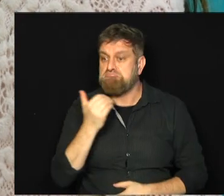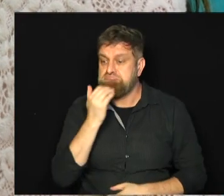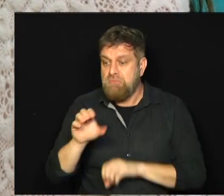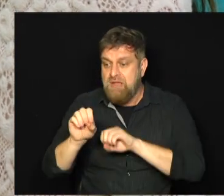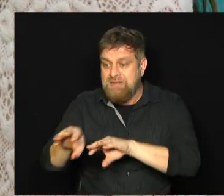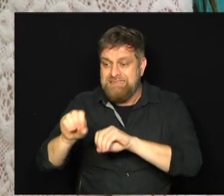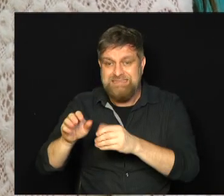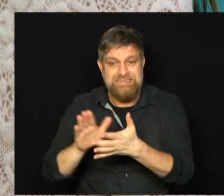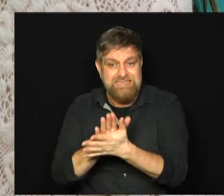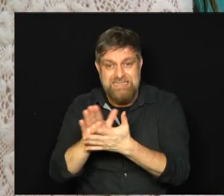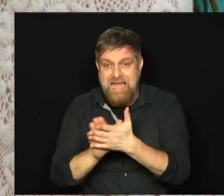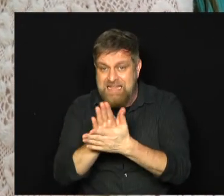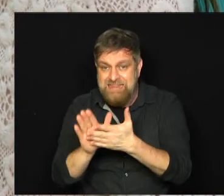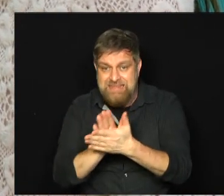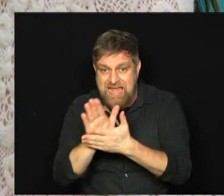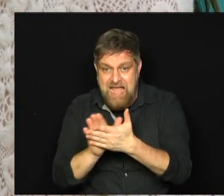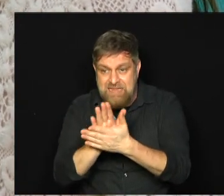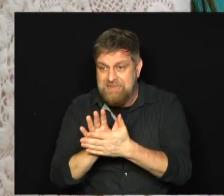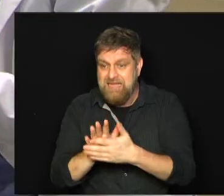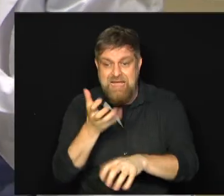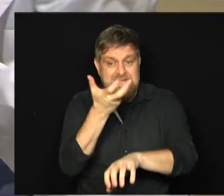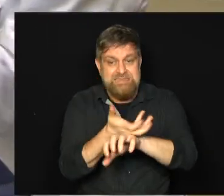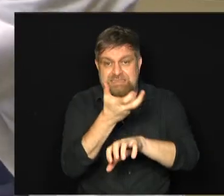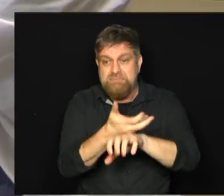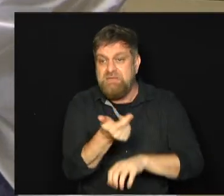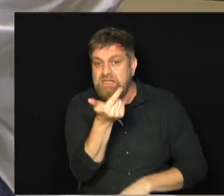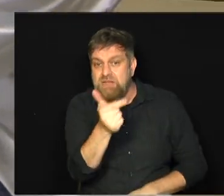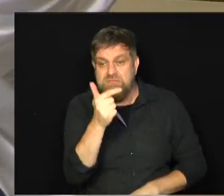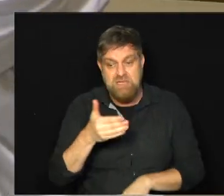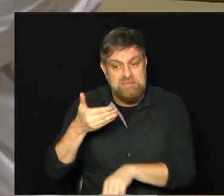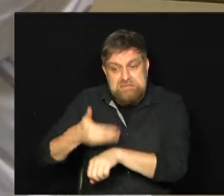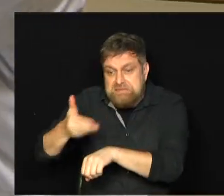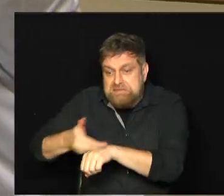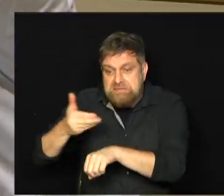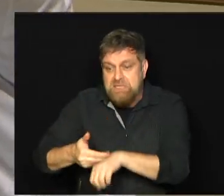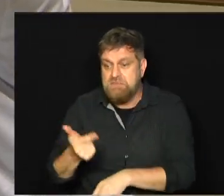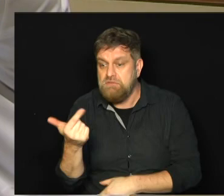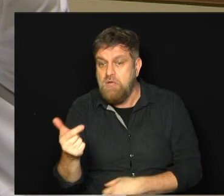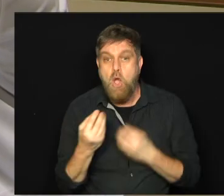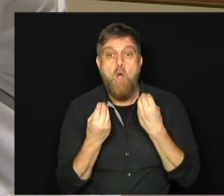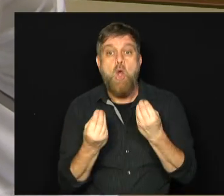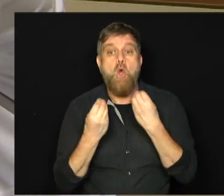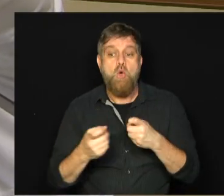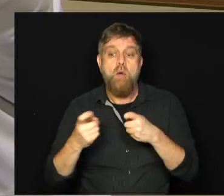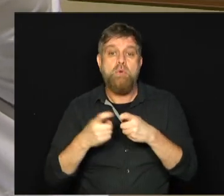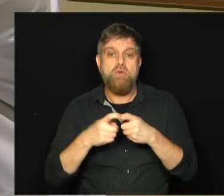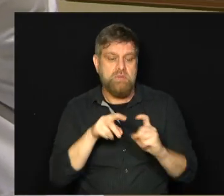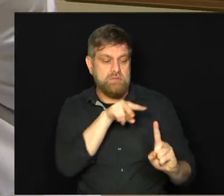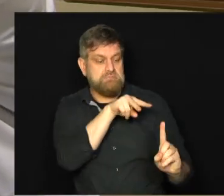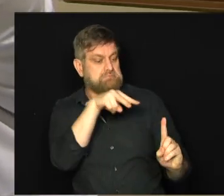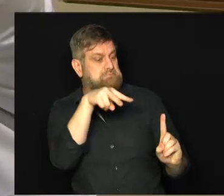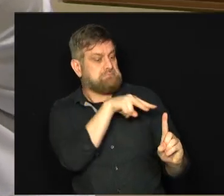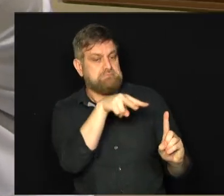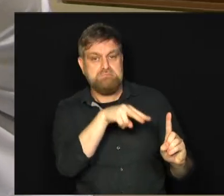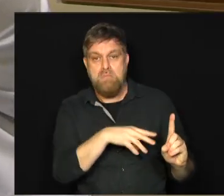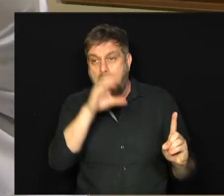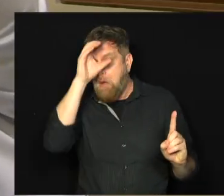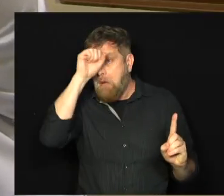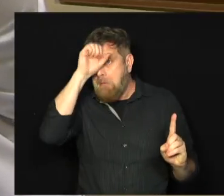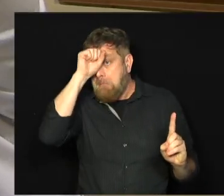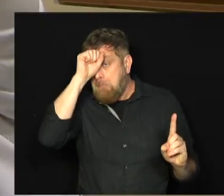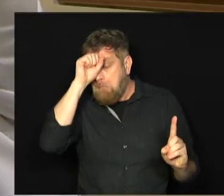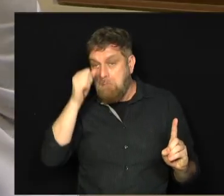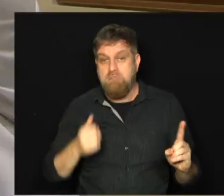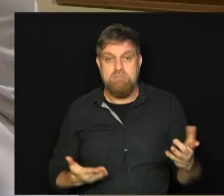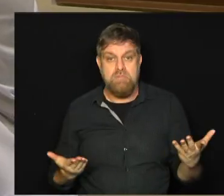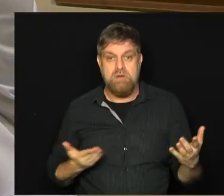formal, nem como opcional e nem como estágio. Aí eu te pergunto, como é que o médico vai suspeitar se ele não aprendeu? Pois é. Isso é uma tarefa